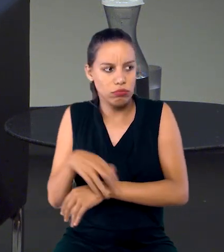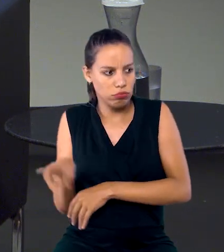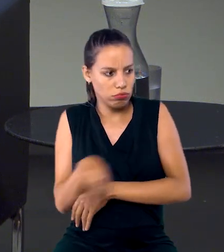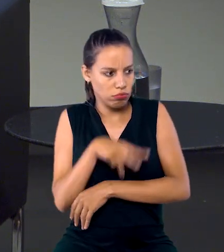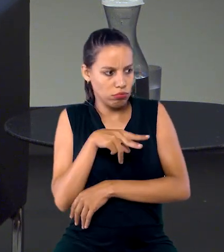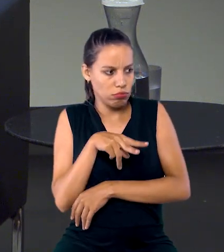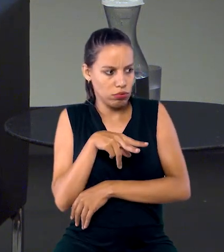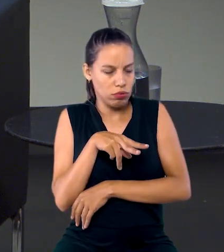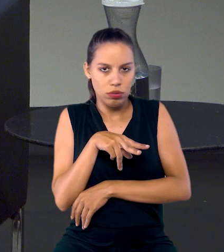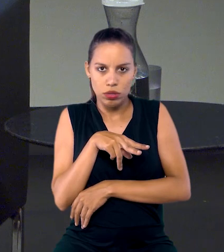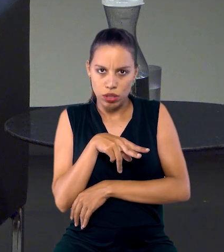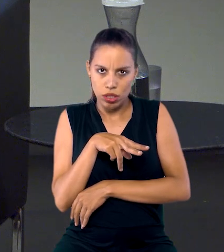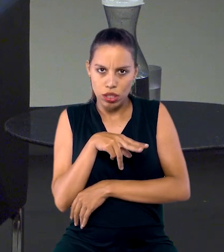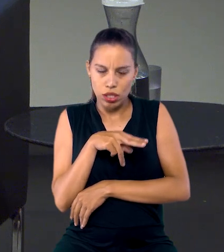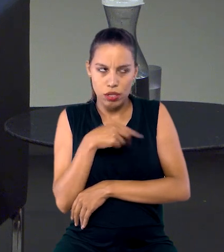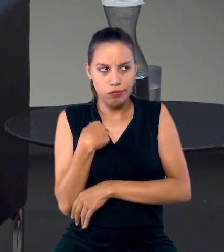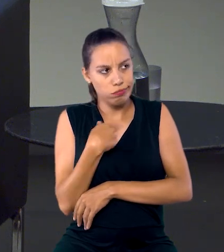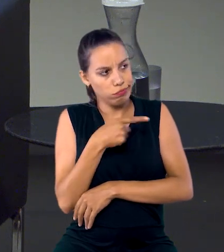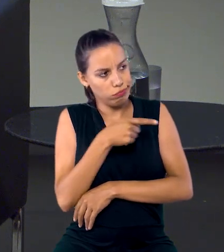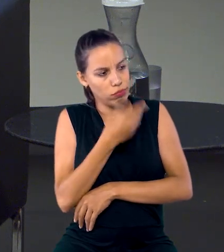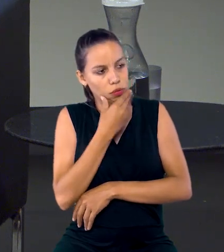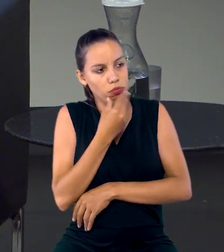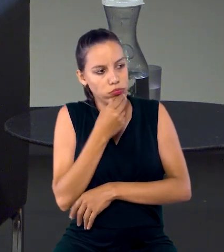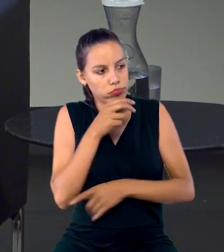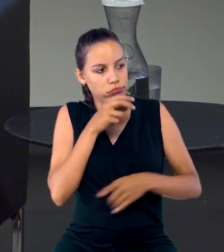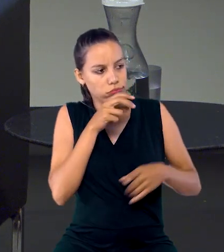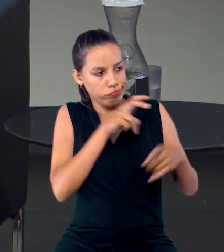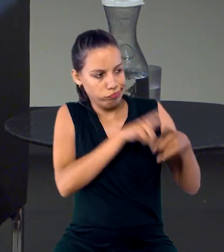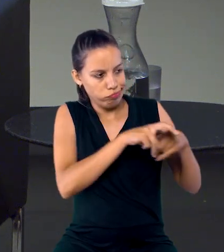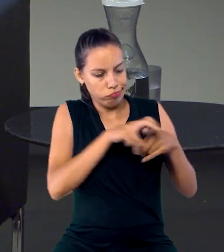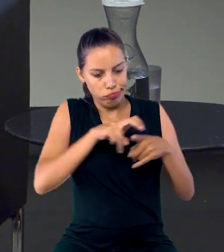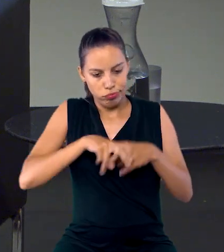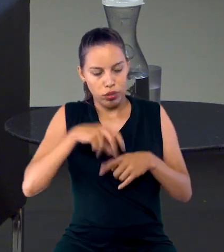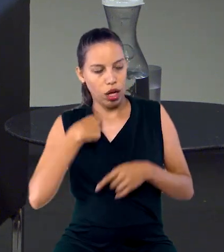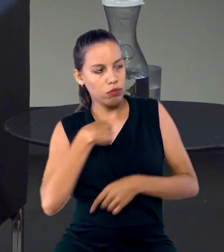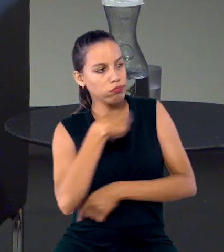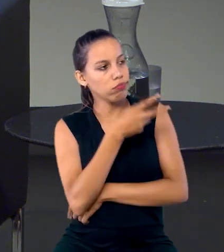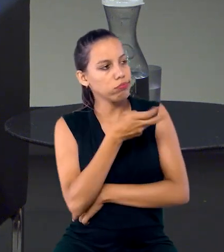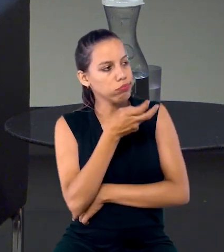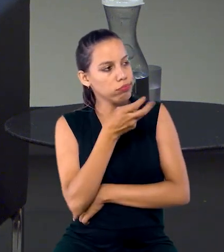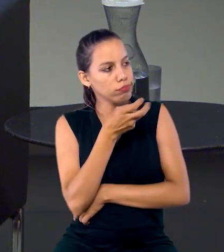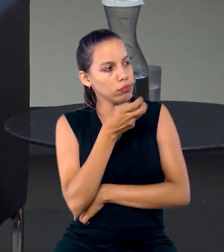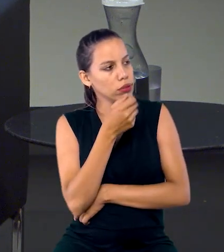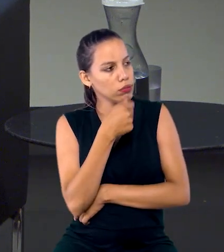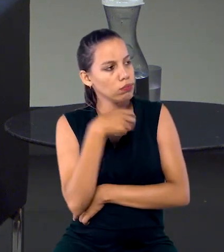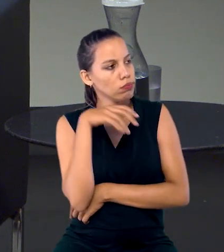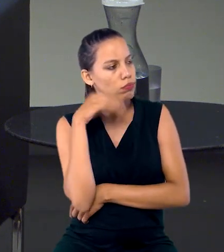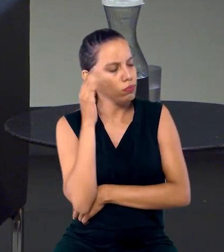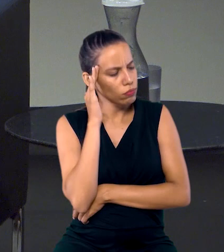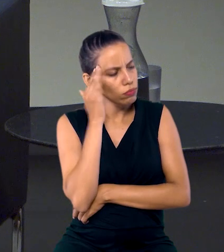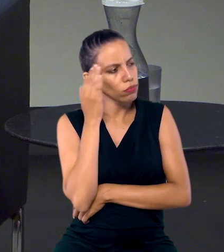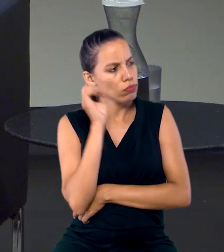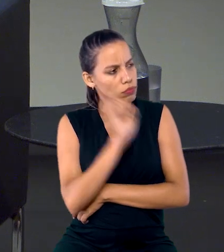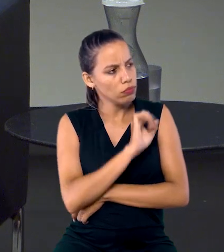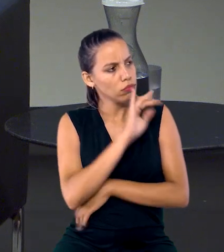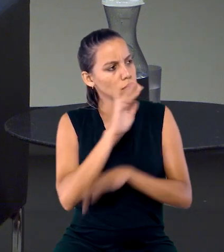desse ancião araueté, escutando, dentro dos meus limites, essa violência.